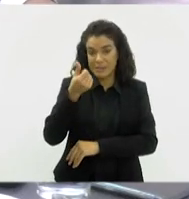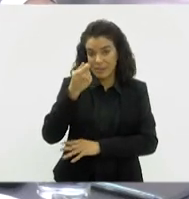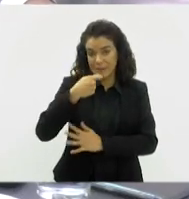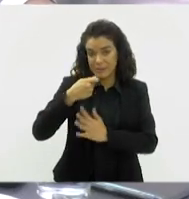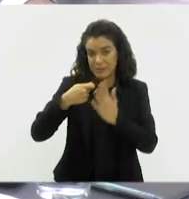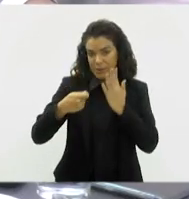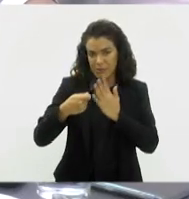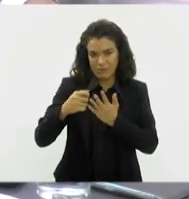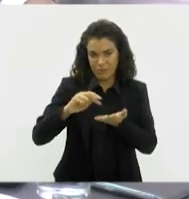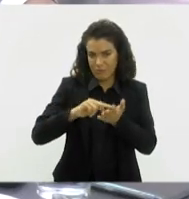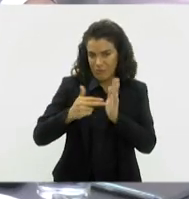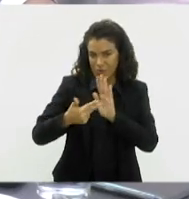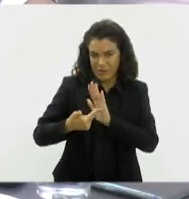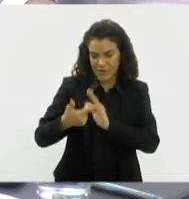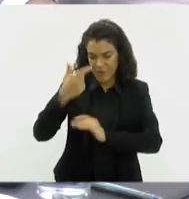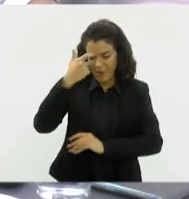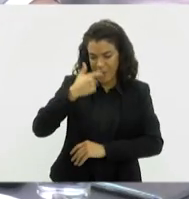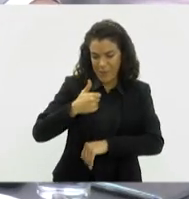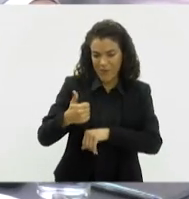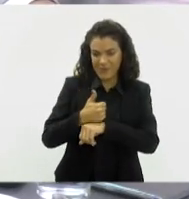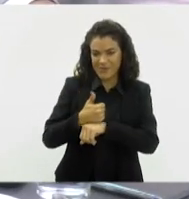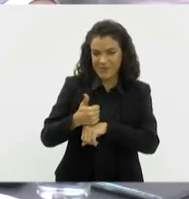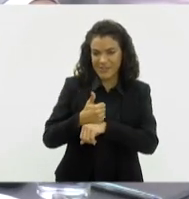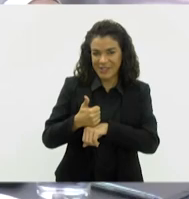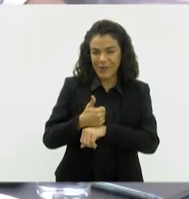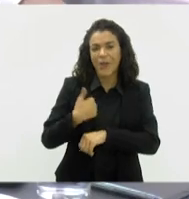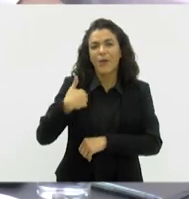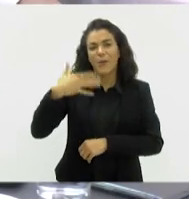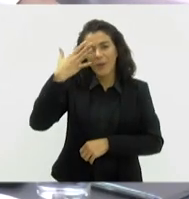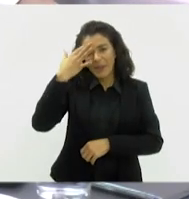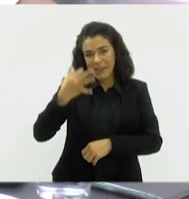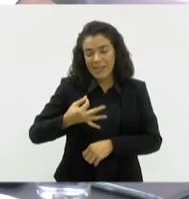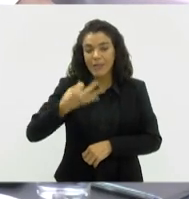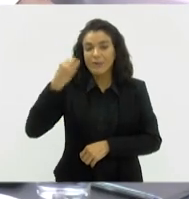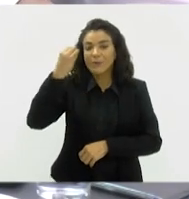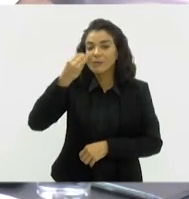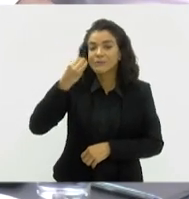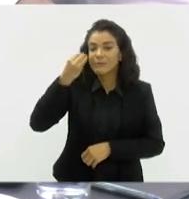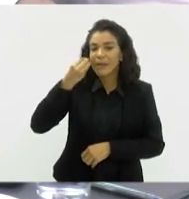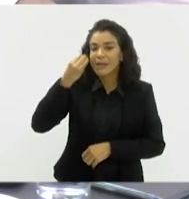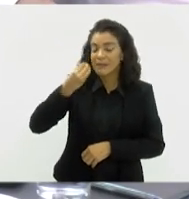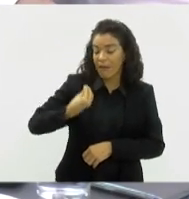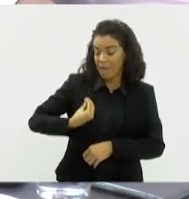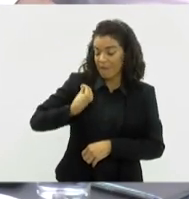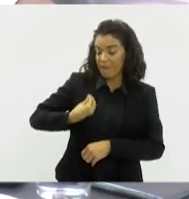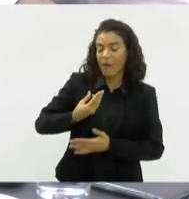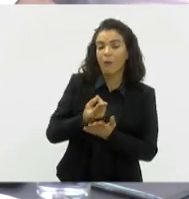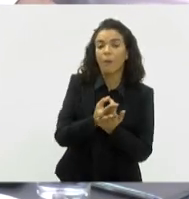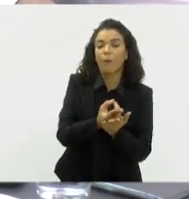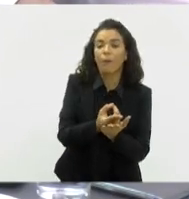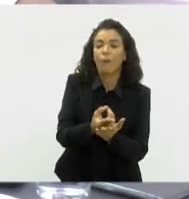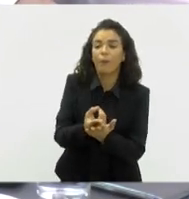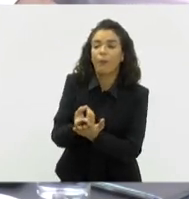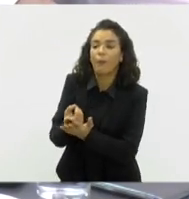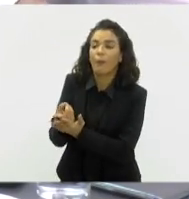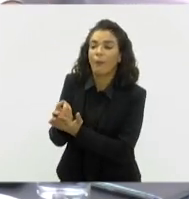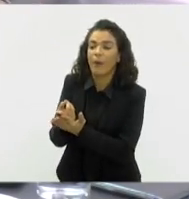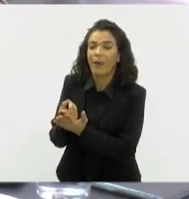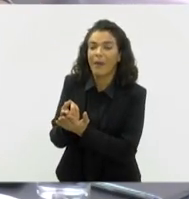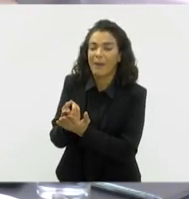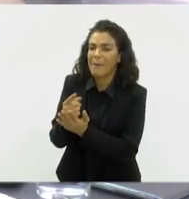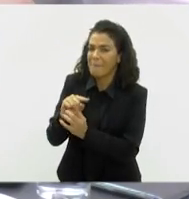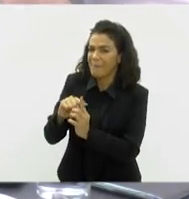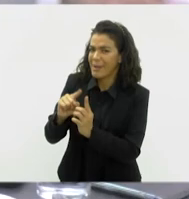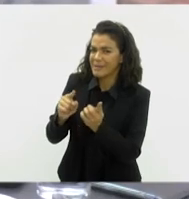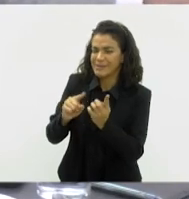profissional competente. Eu posso entender, por ter vivenciado aquilo, os dramas da saúde pública, mas aquilo não me